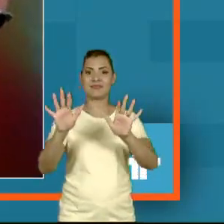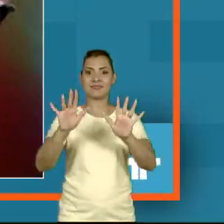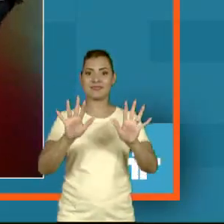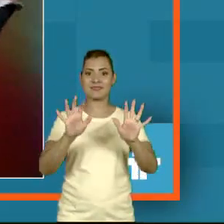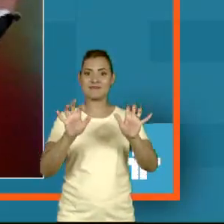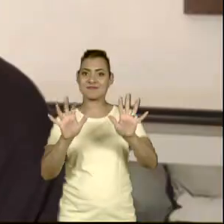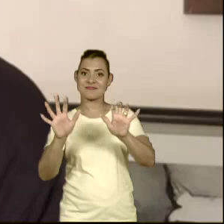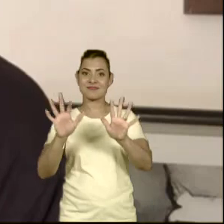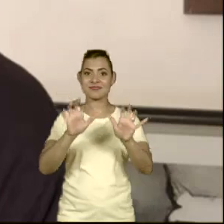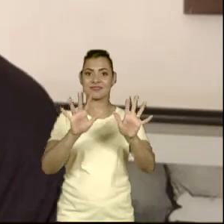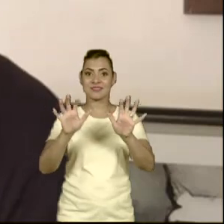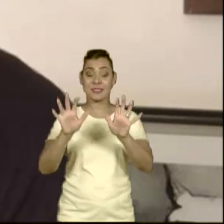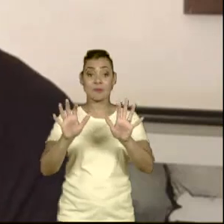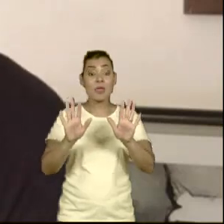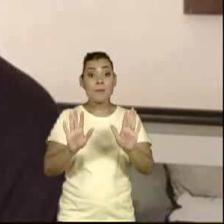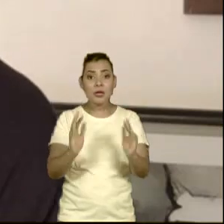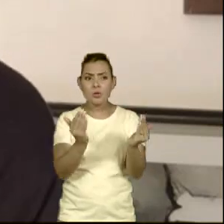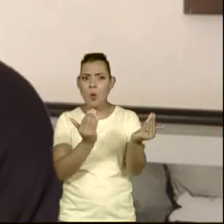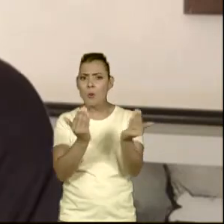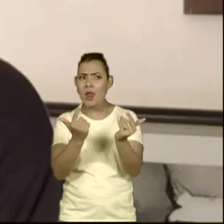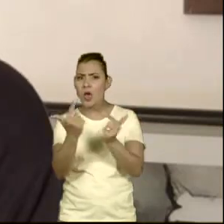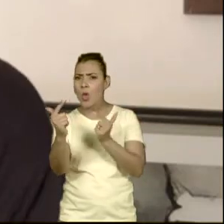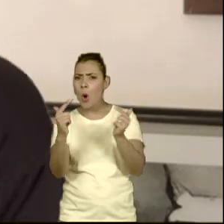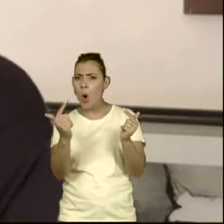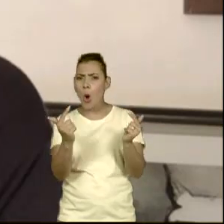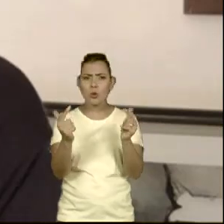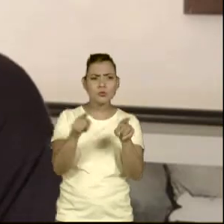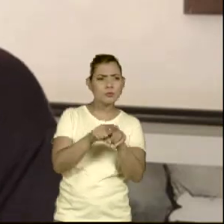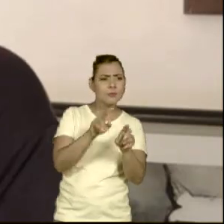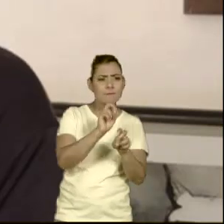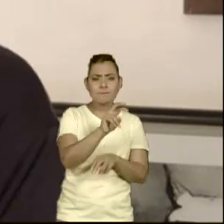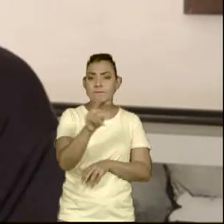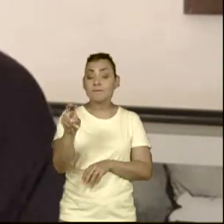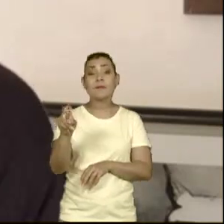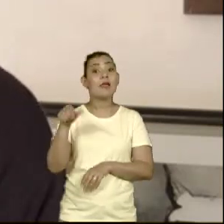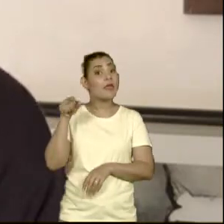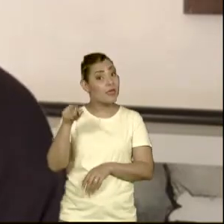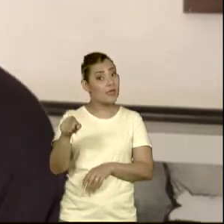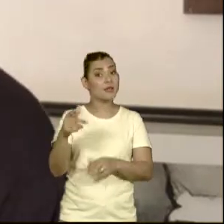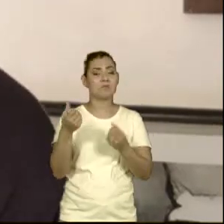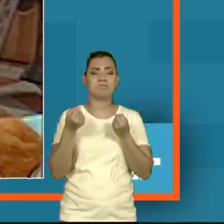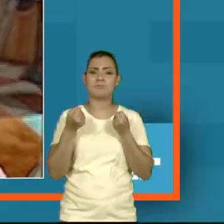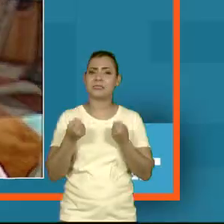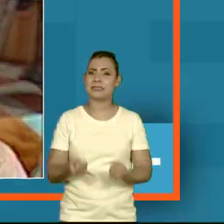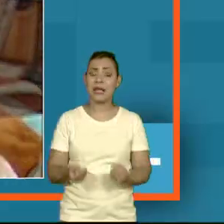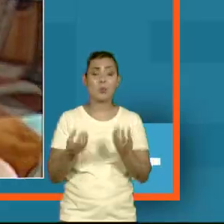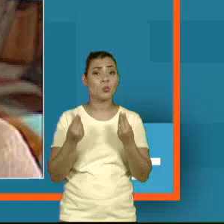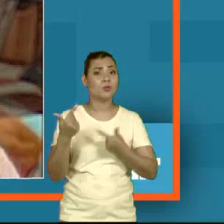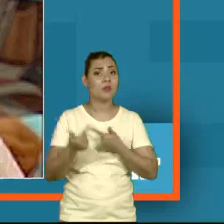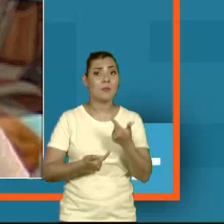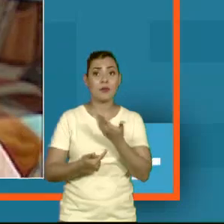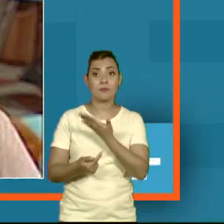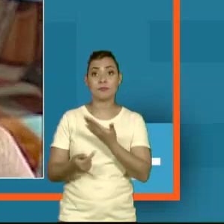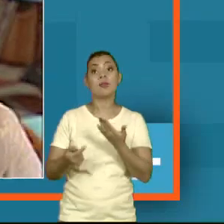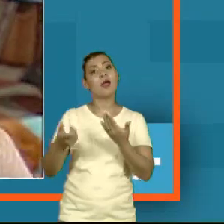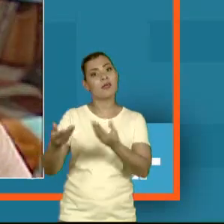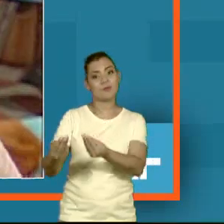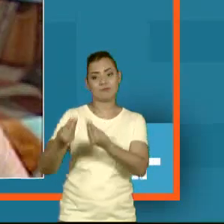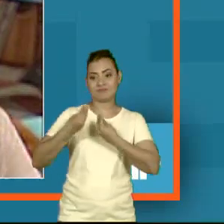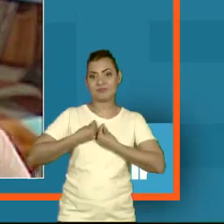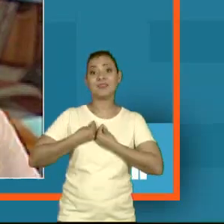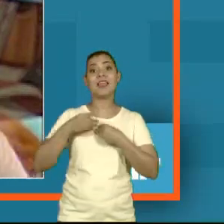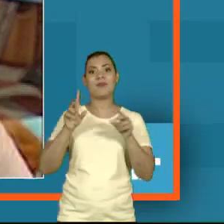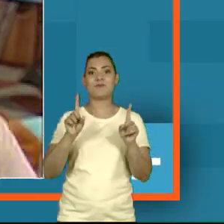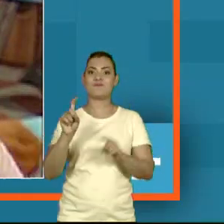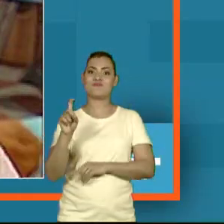Só que o Álvaro estava, comparado a todos os outros manipuladores da série, ele estava muito sobrecarregado. O Furabolos caiu para mim também, é outro